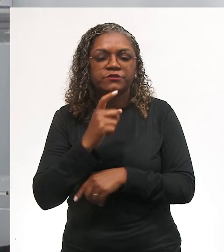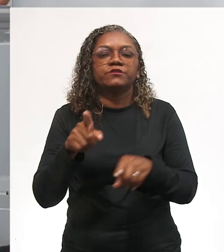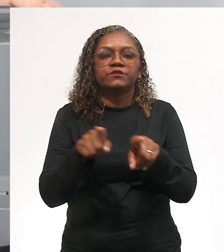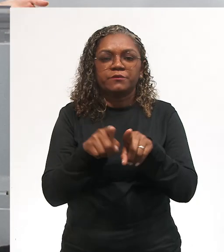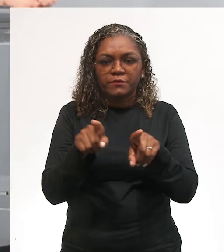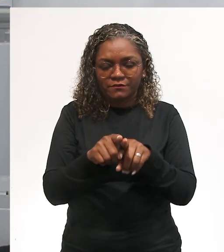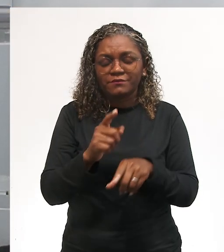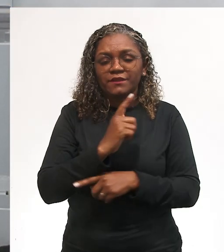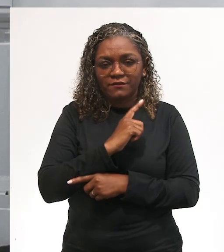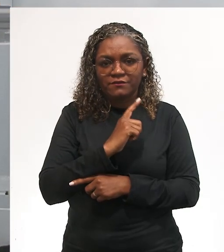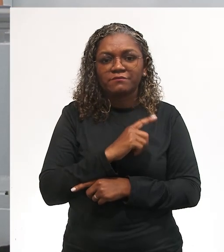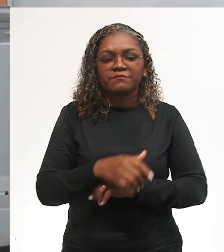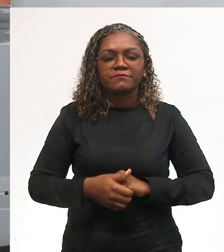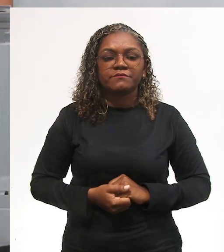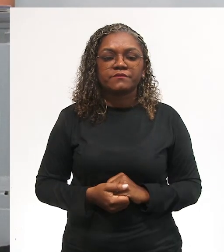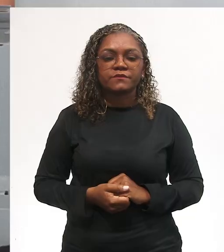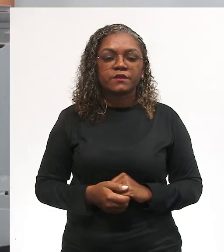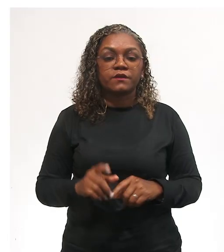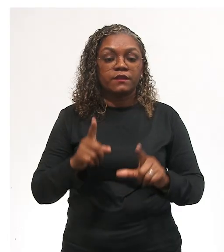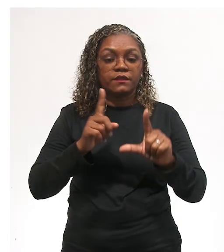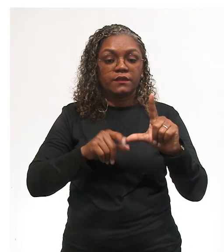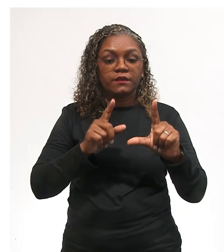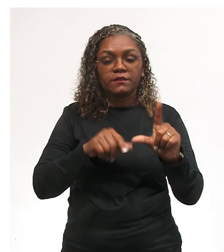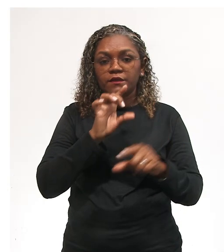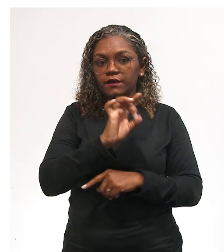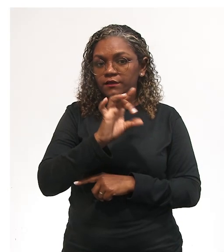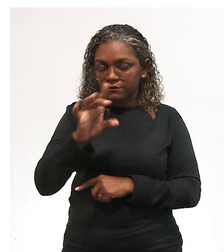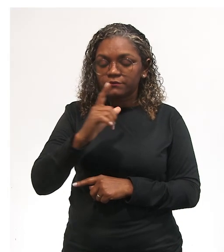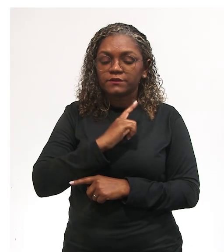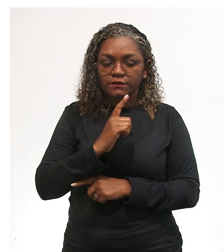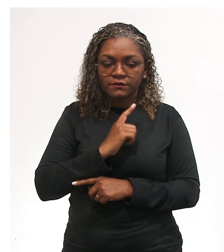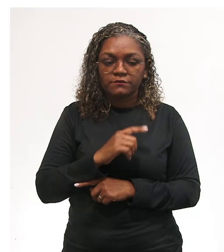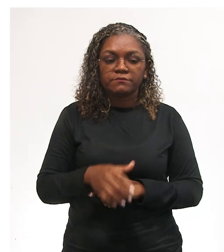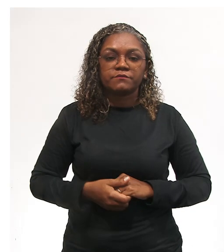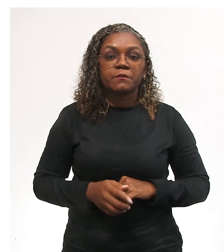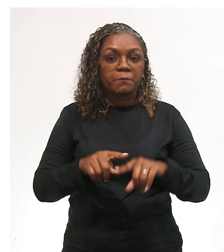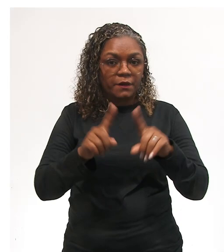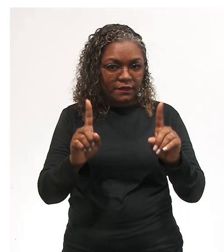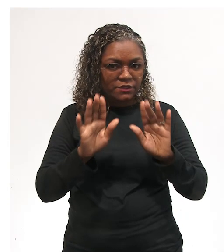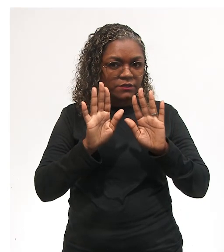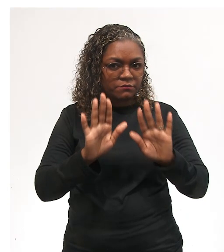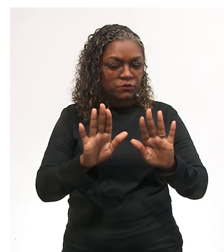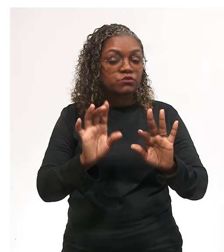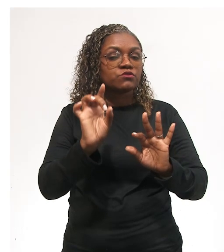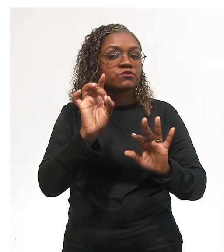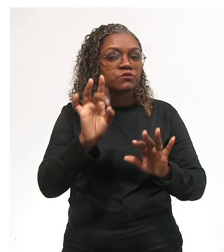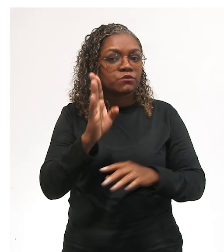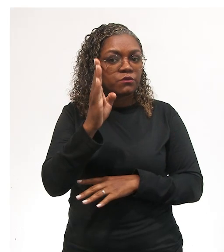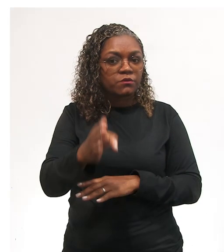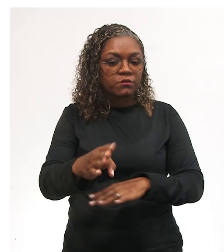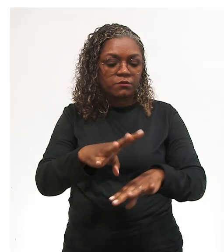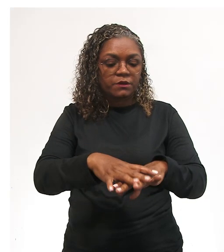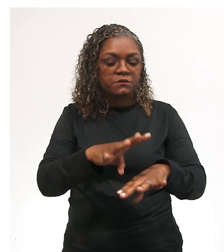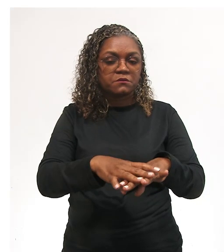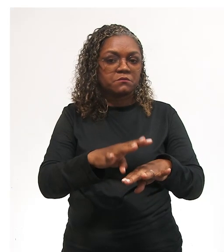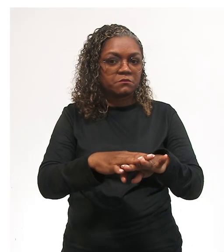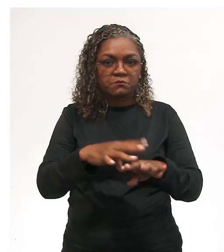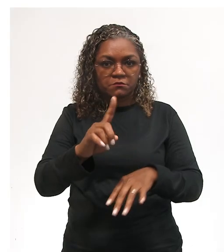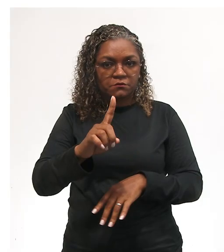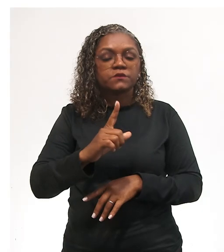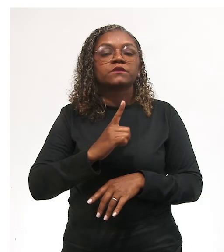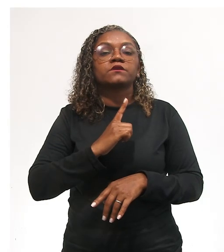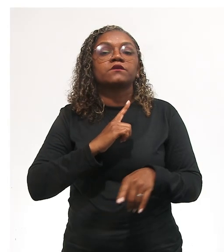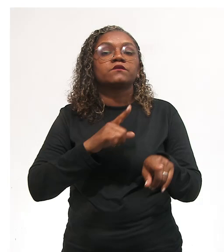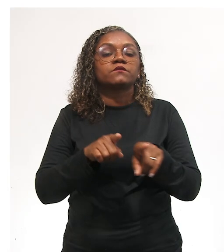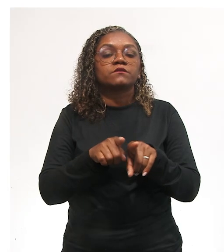medida atreladas a essa grandeza, né? E não só essas grandezas que nós temos matematicamente, né? Nós também podemos